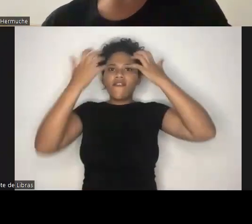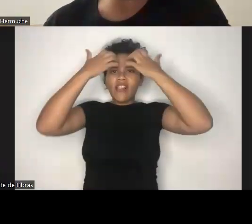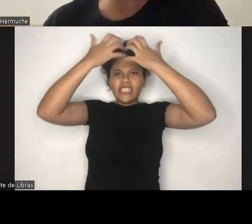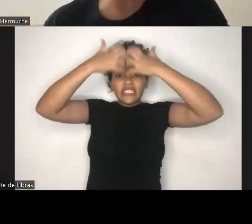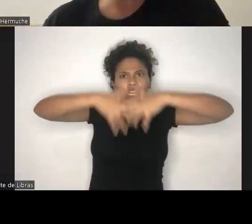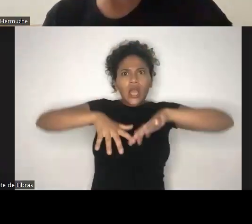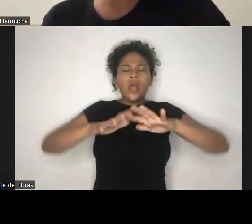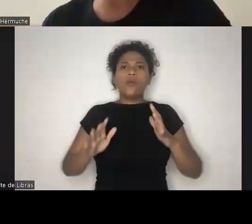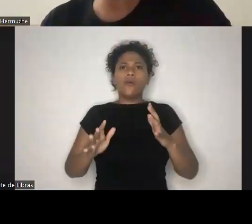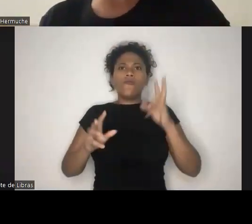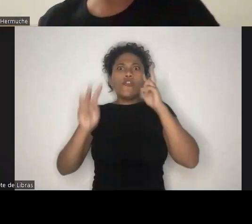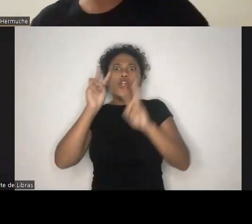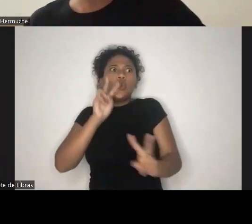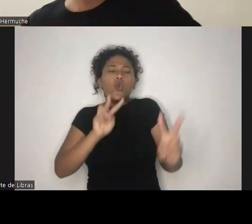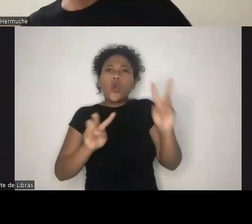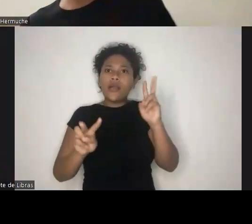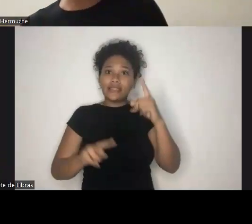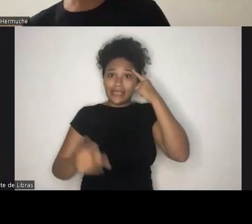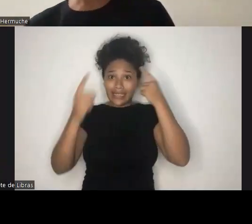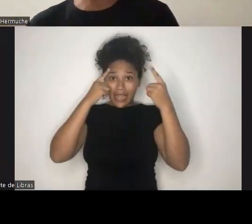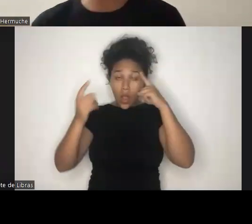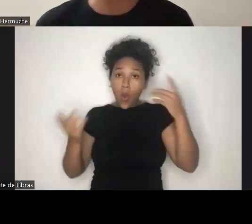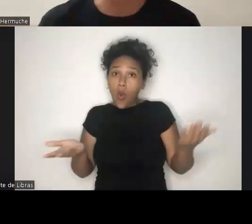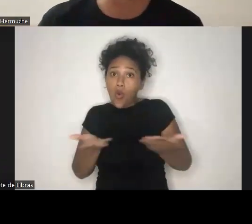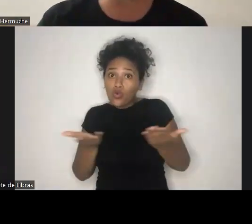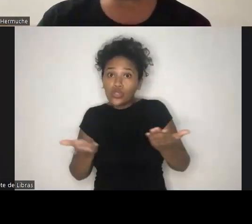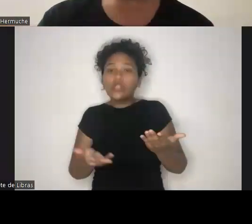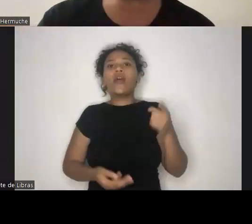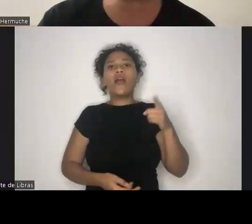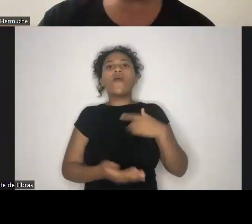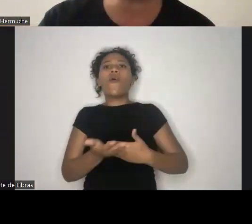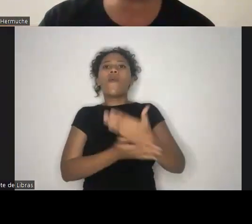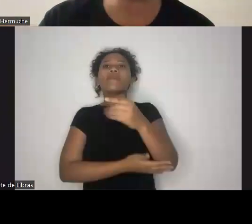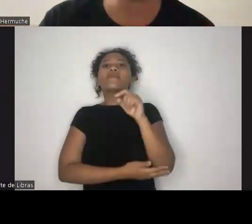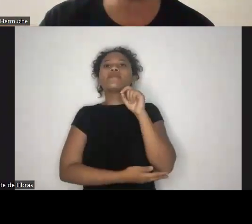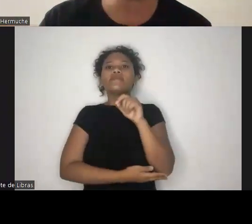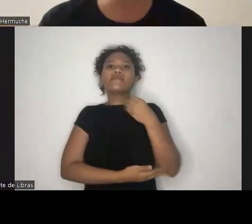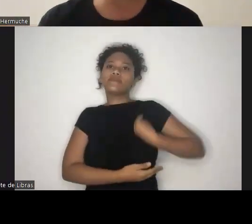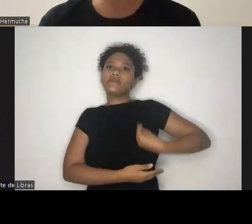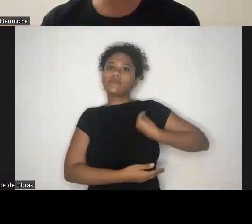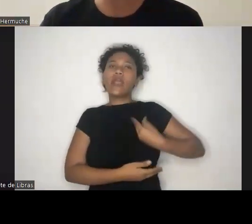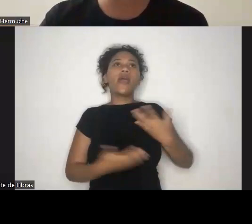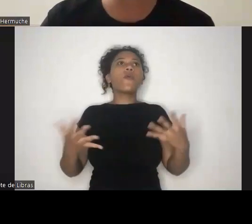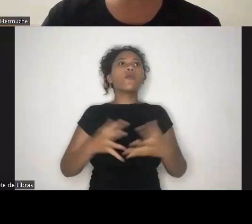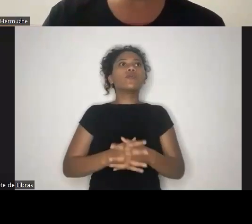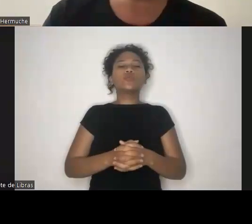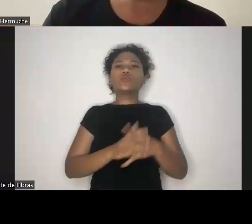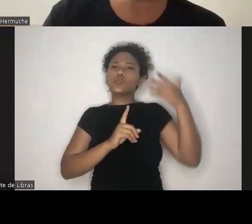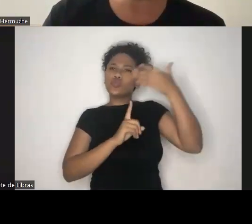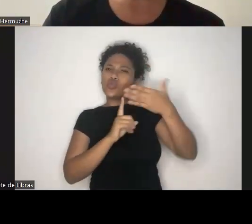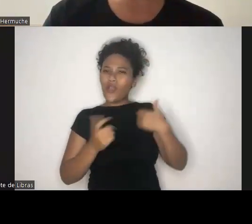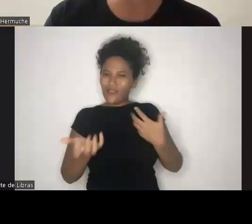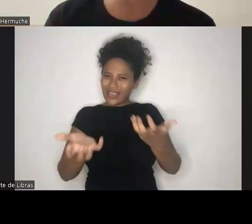impacto visual essas ideias hoje aí eu começo a trazer uma um discurso que eu queria trazer